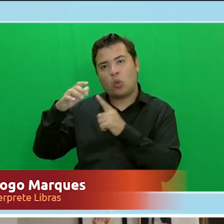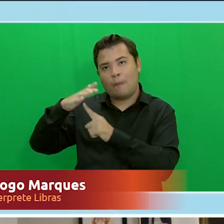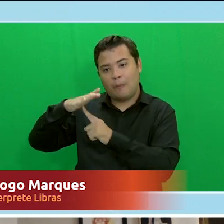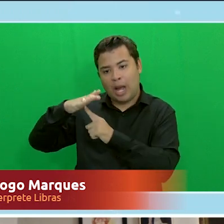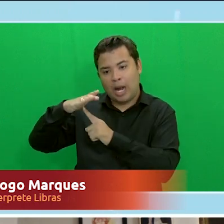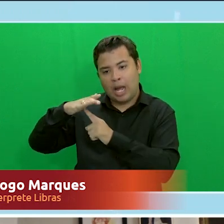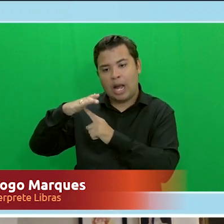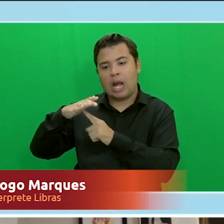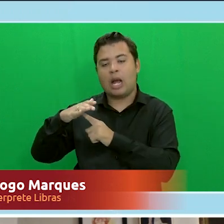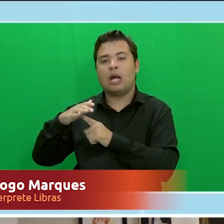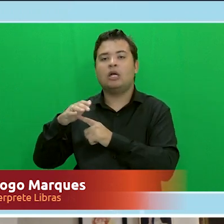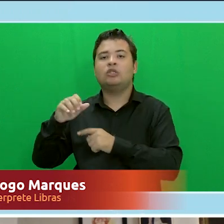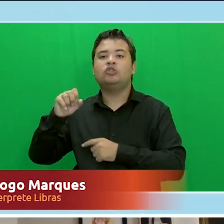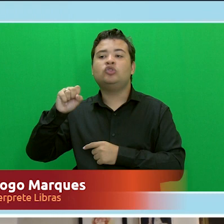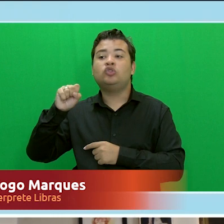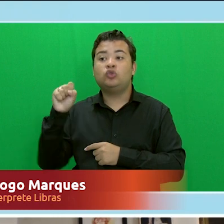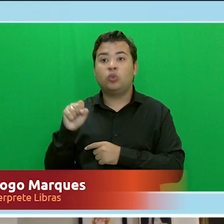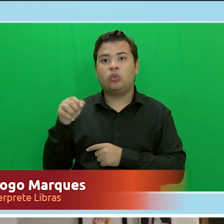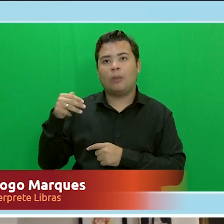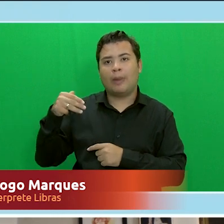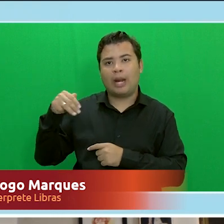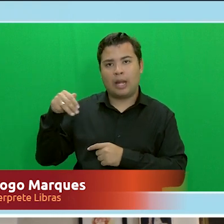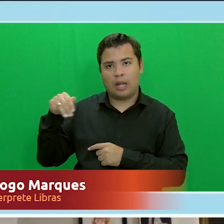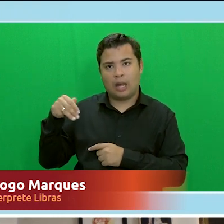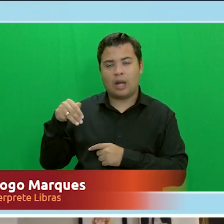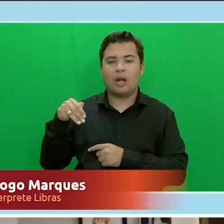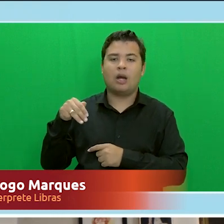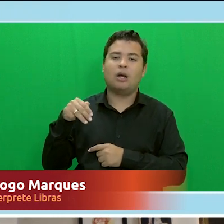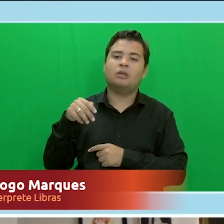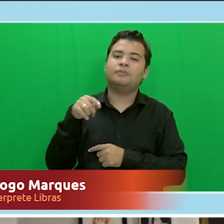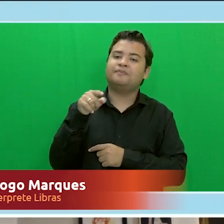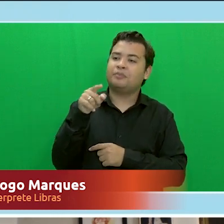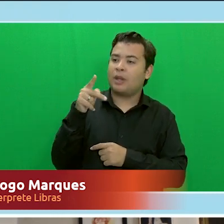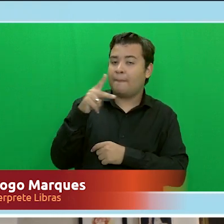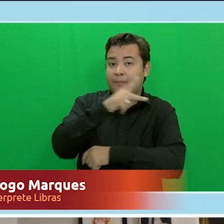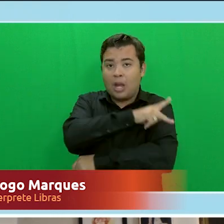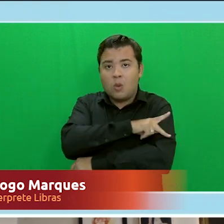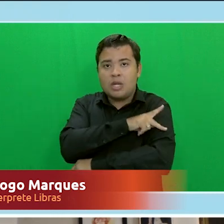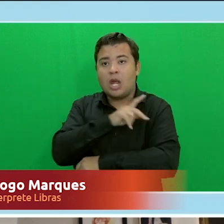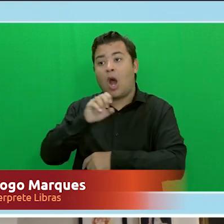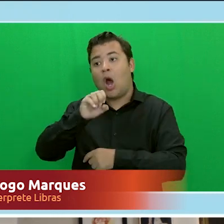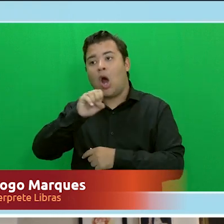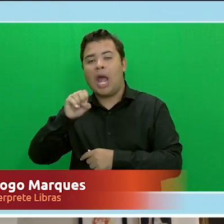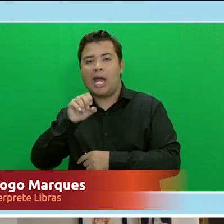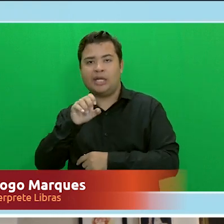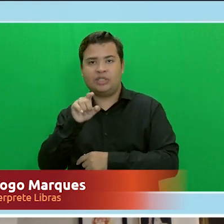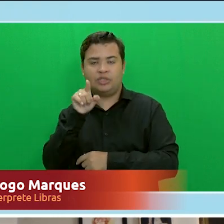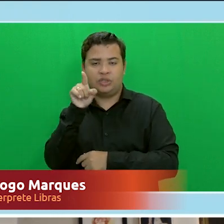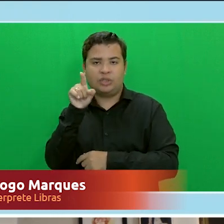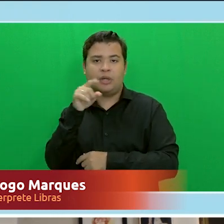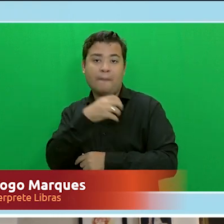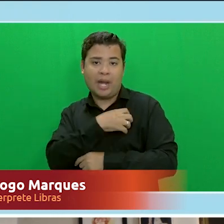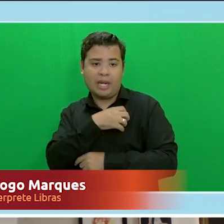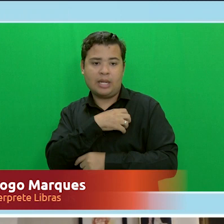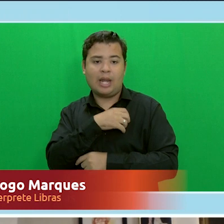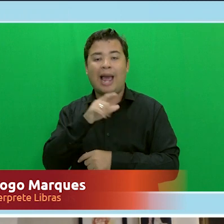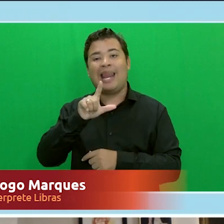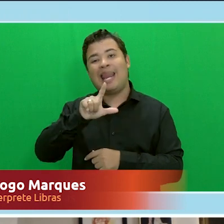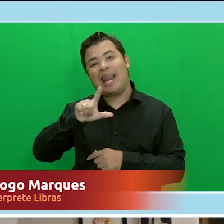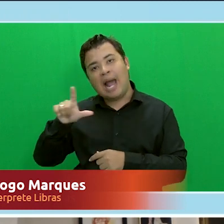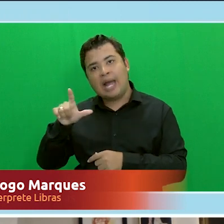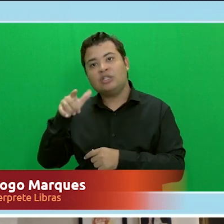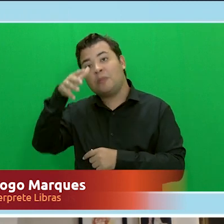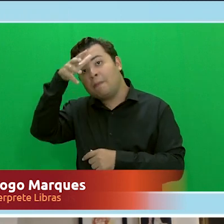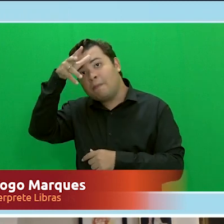Pará, sul do Maranhão, Piauí, oeste baiano, né? Leste do Mato